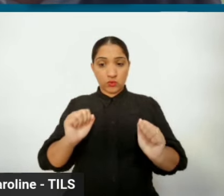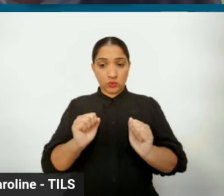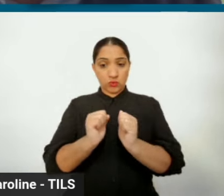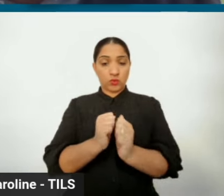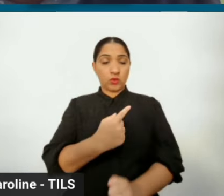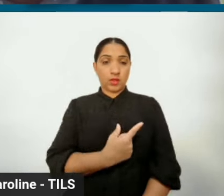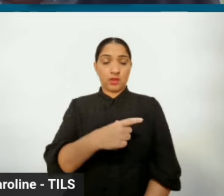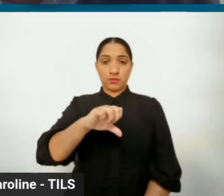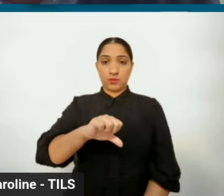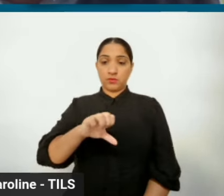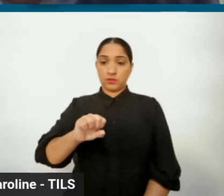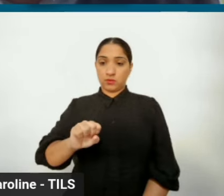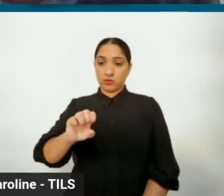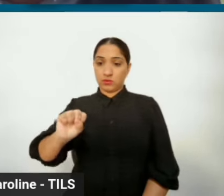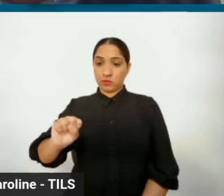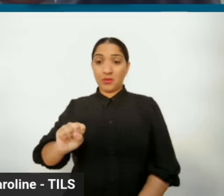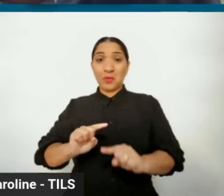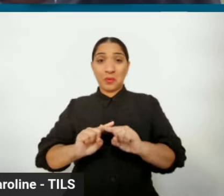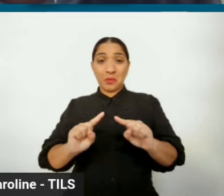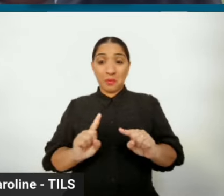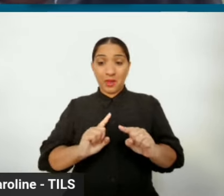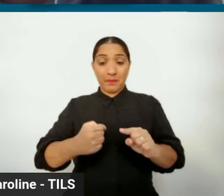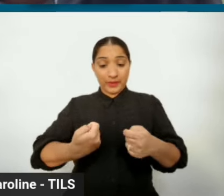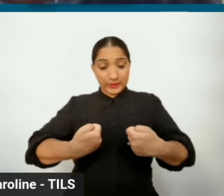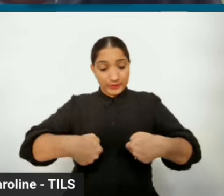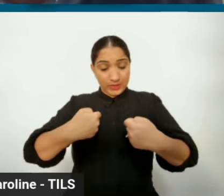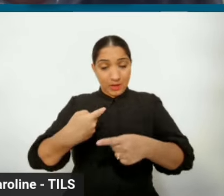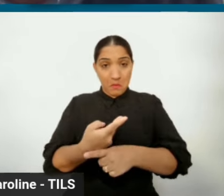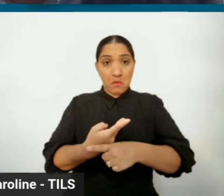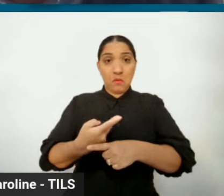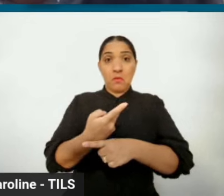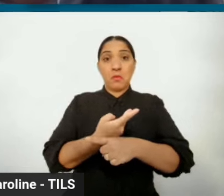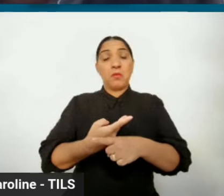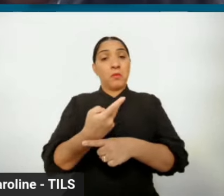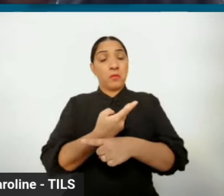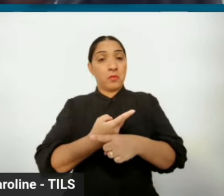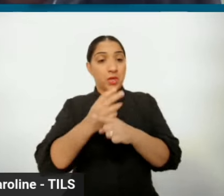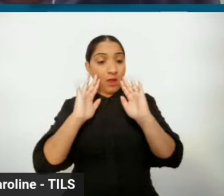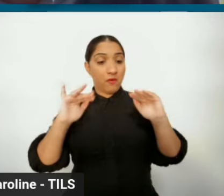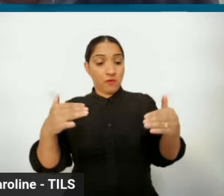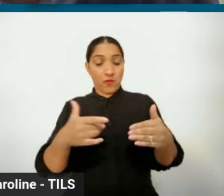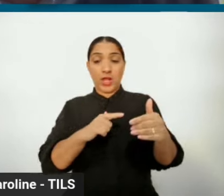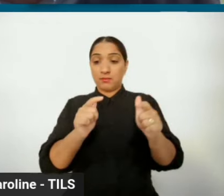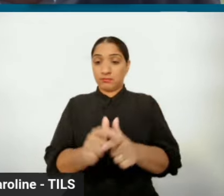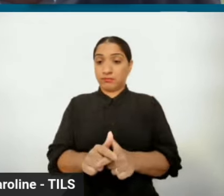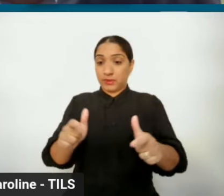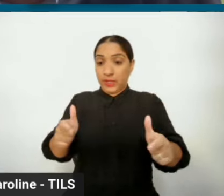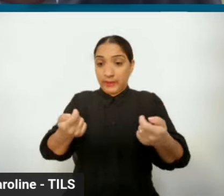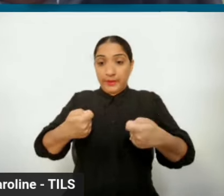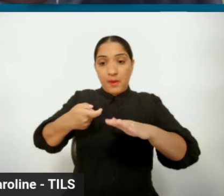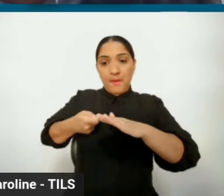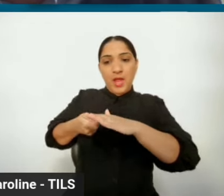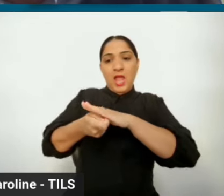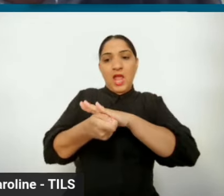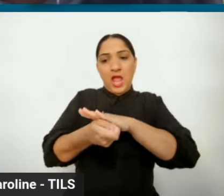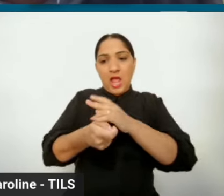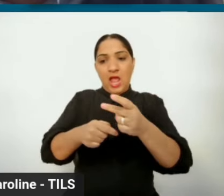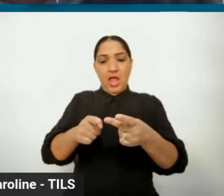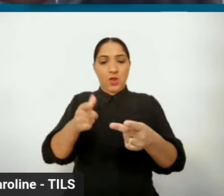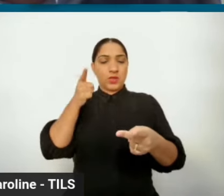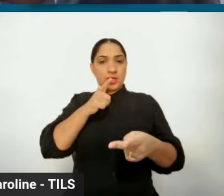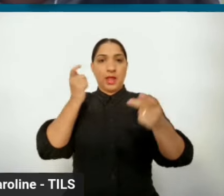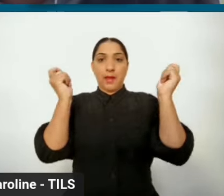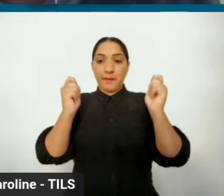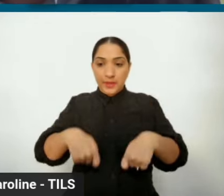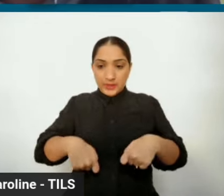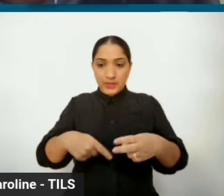88, mas nós temos agora que buscar as medidas concretas. Temos que destinar orçamento, temos que capacitar as pessoas, os